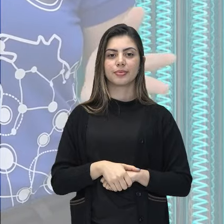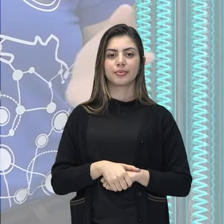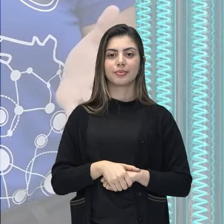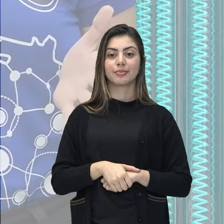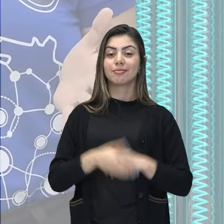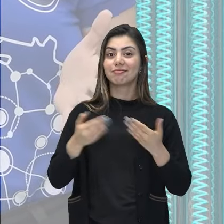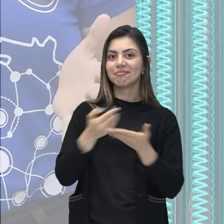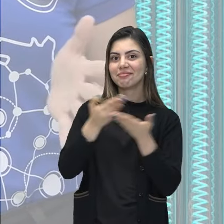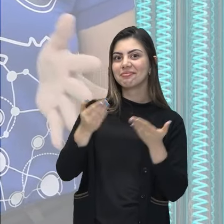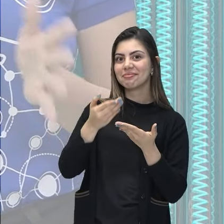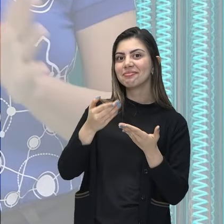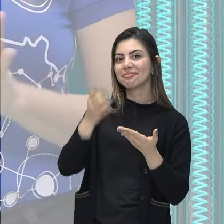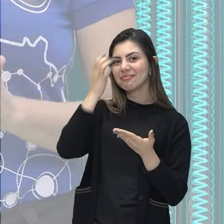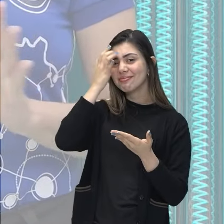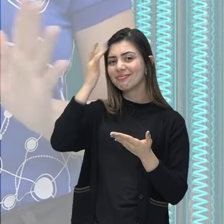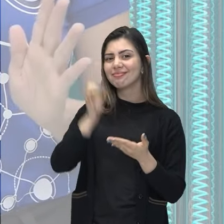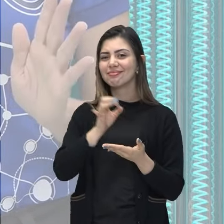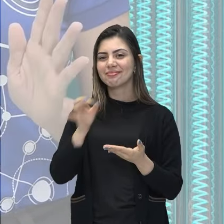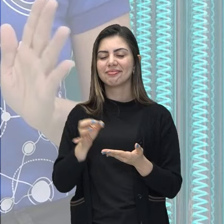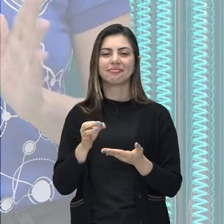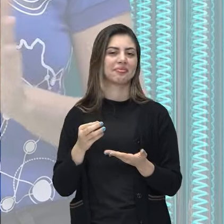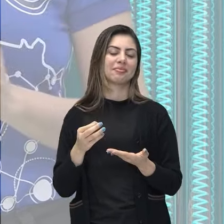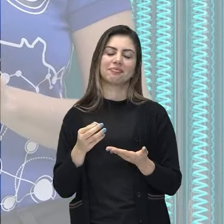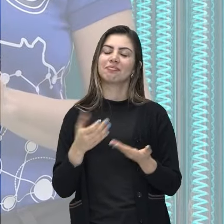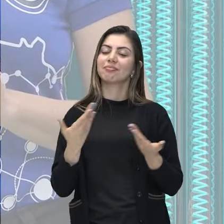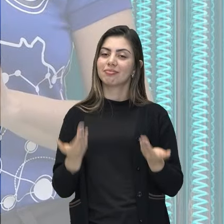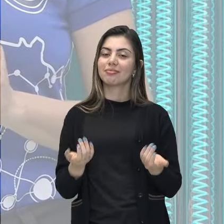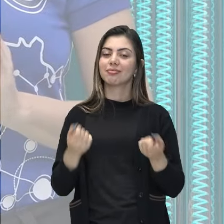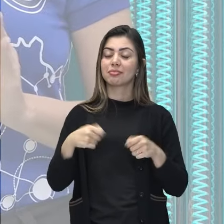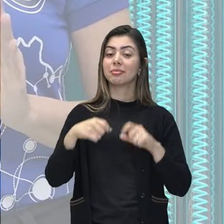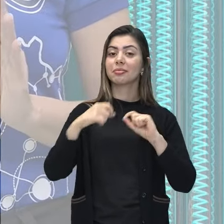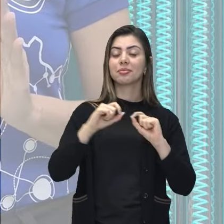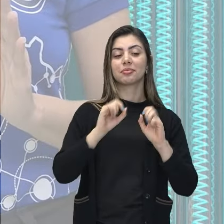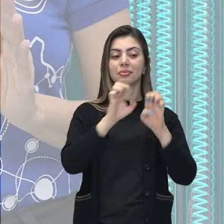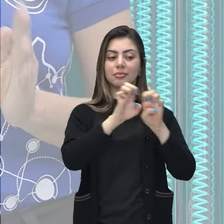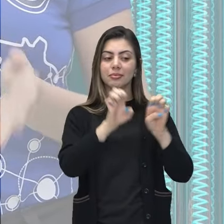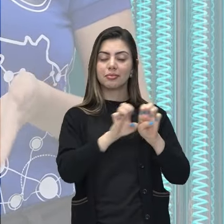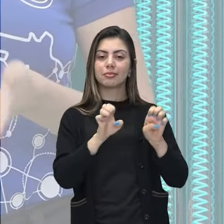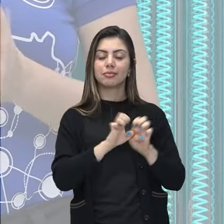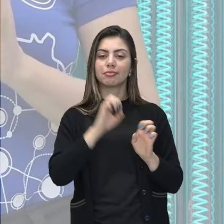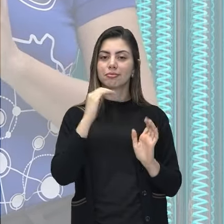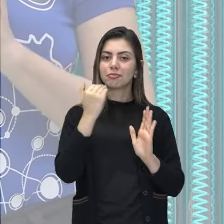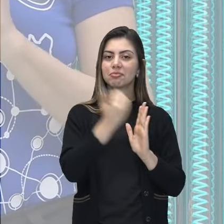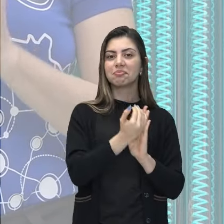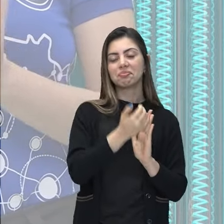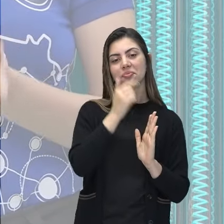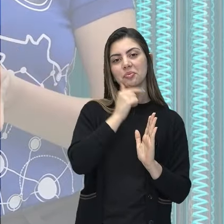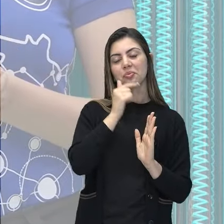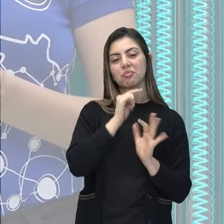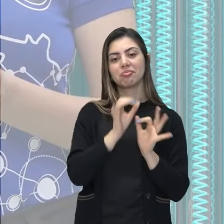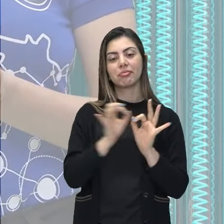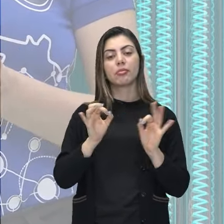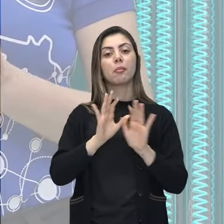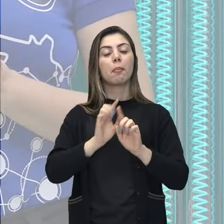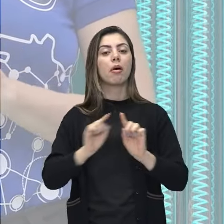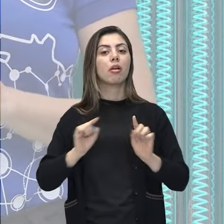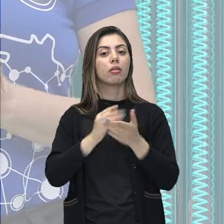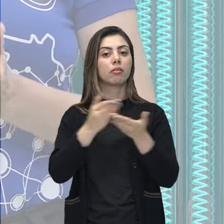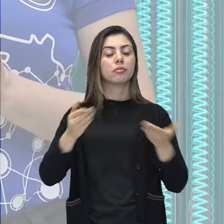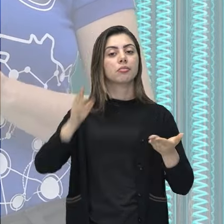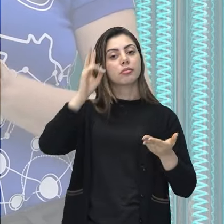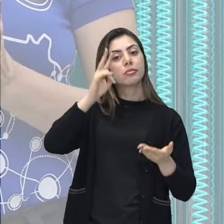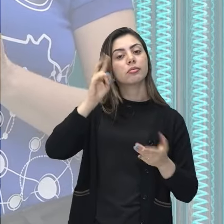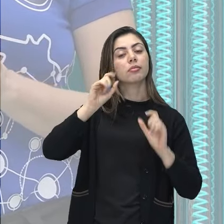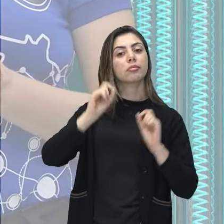Viram como é fácil? Não tem erro, é só seguir ali os elementos. Você tem sempre que lembrar que os